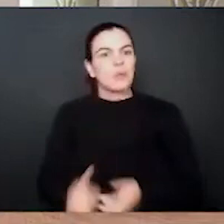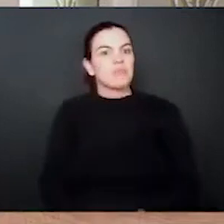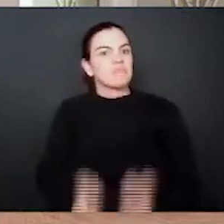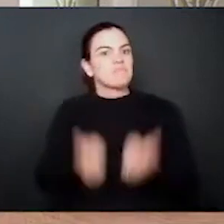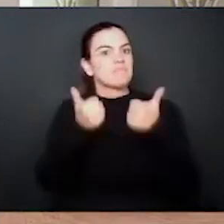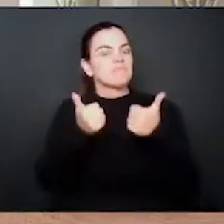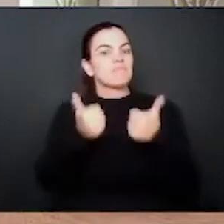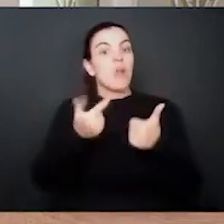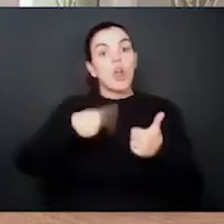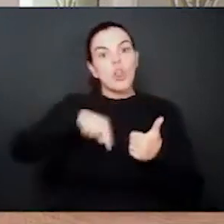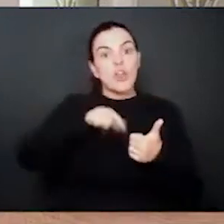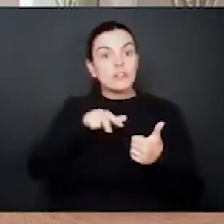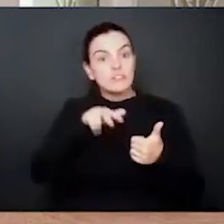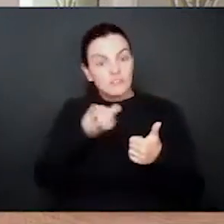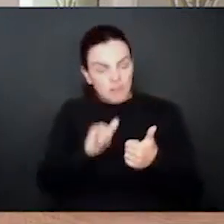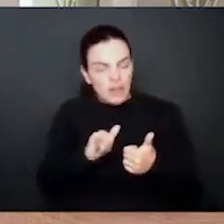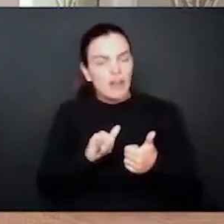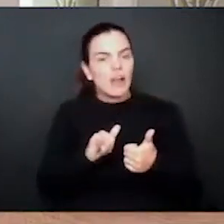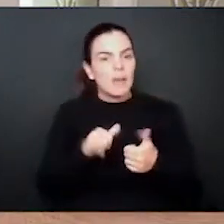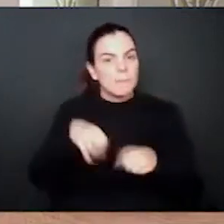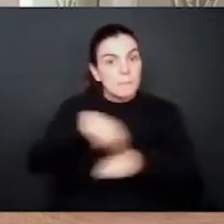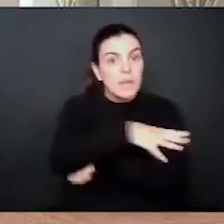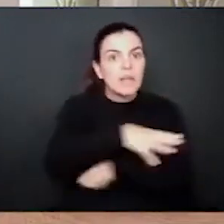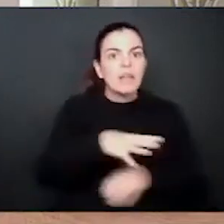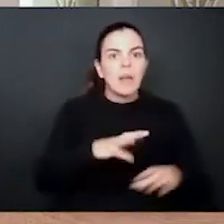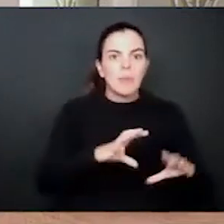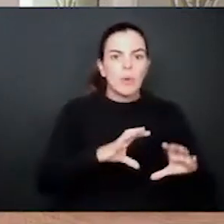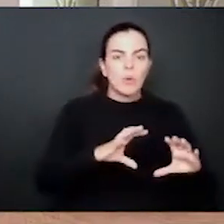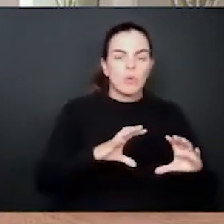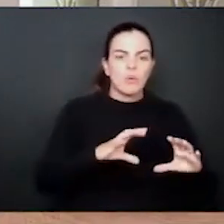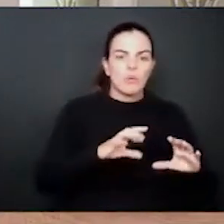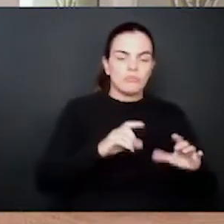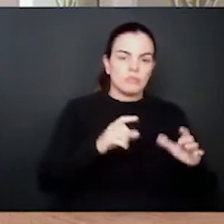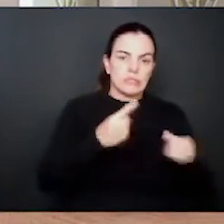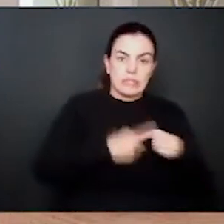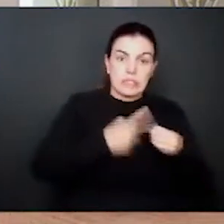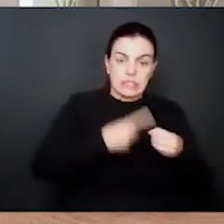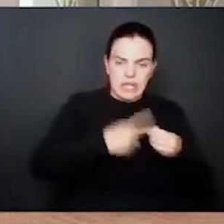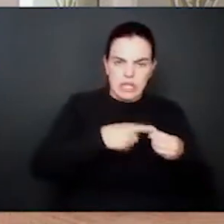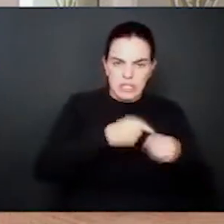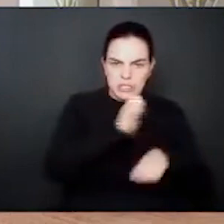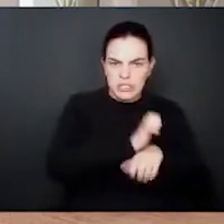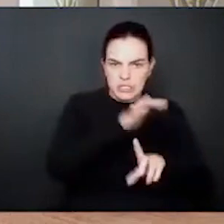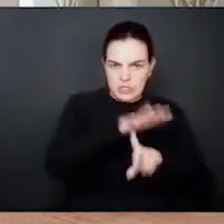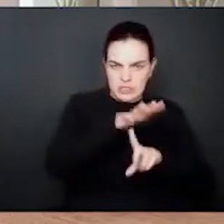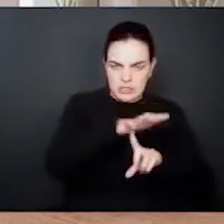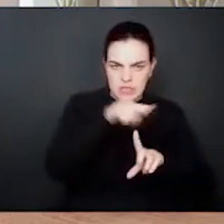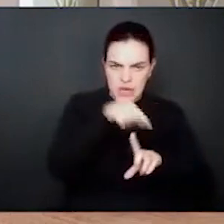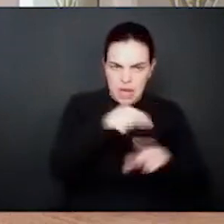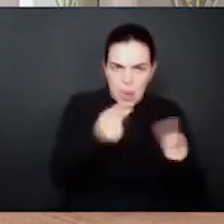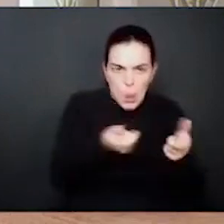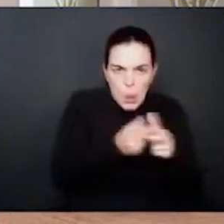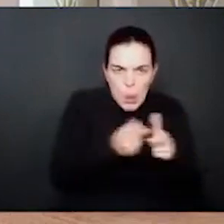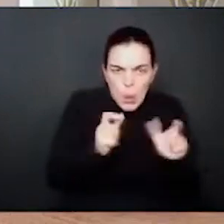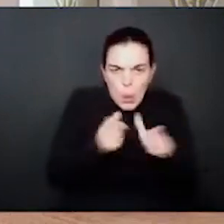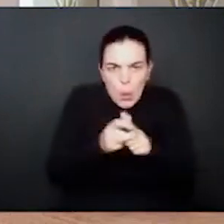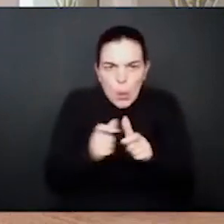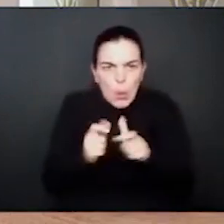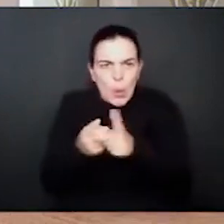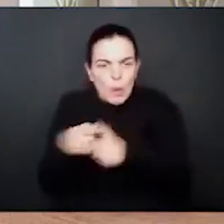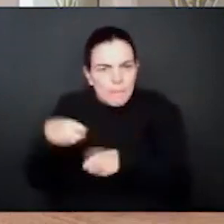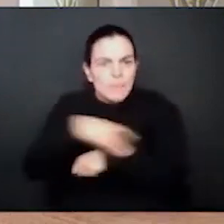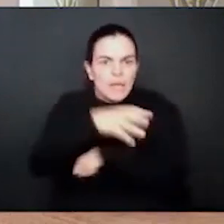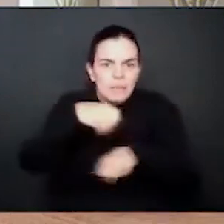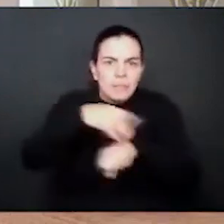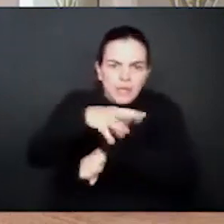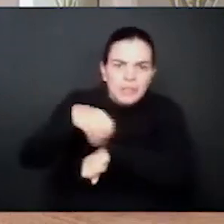esses municípios do interior que não têm dinheiro e, posteriormente, fazer um mutirão nacional de pressão